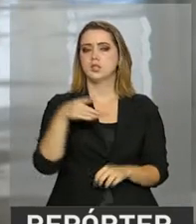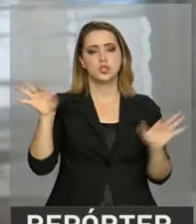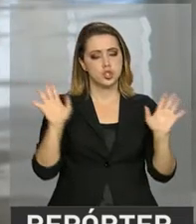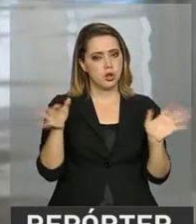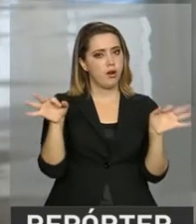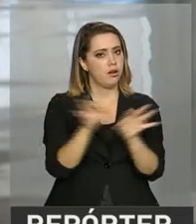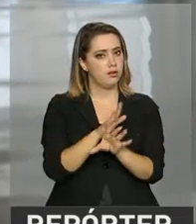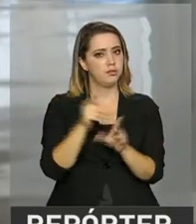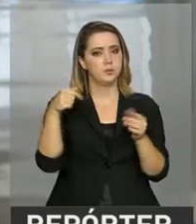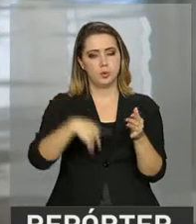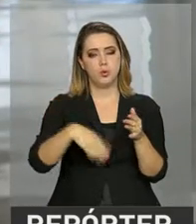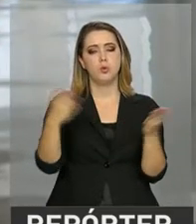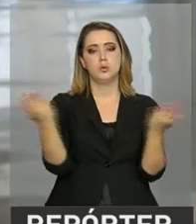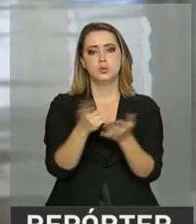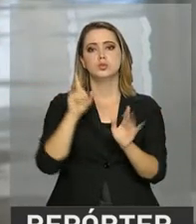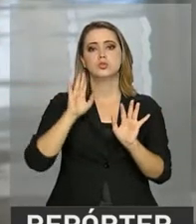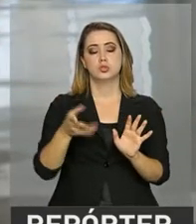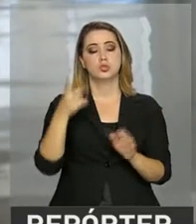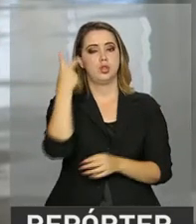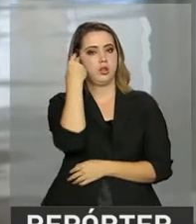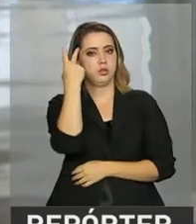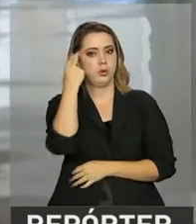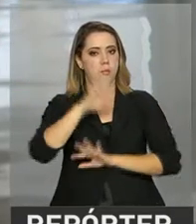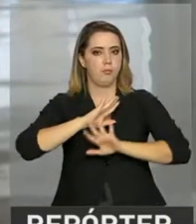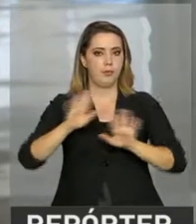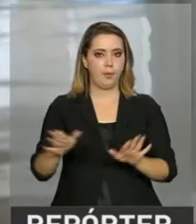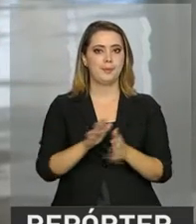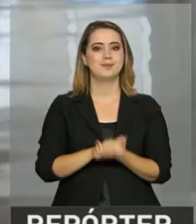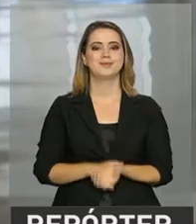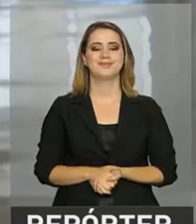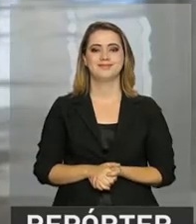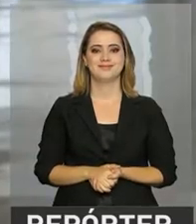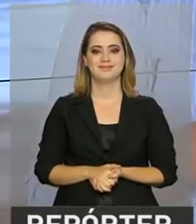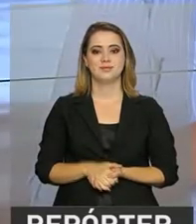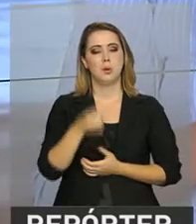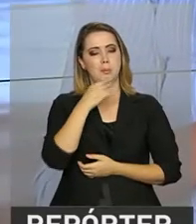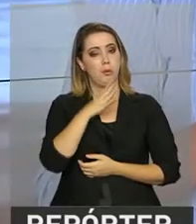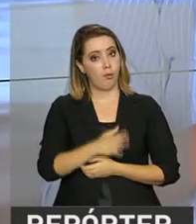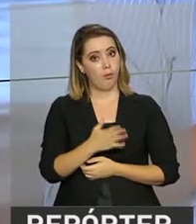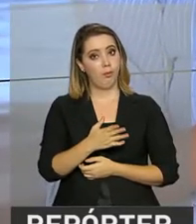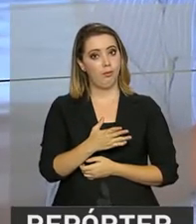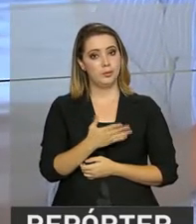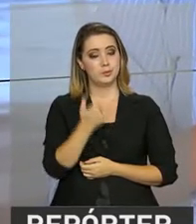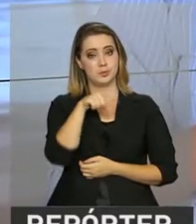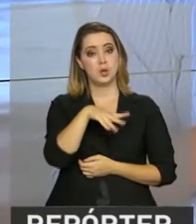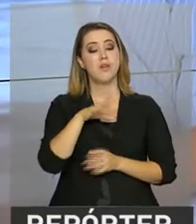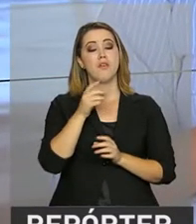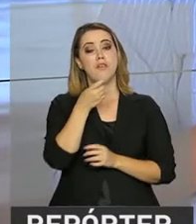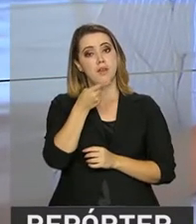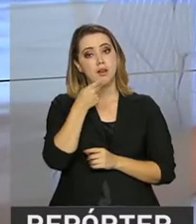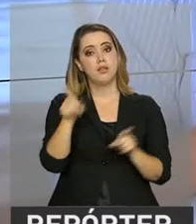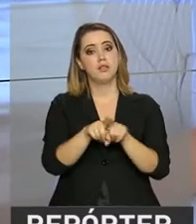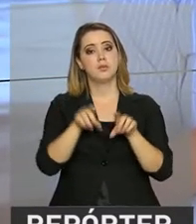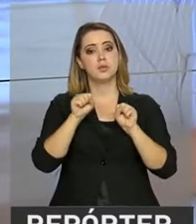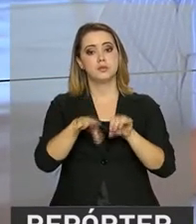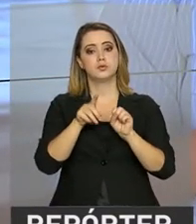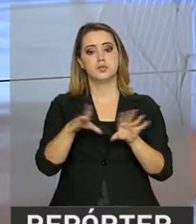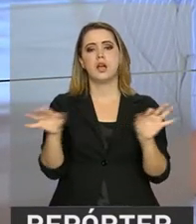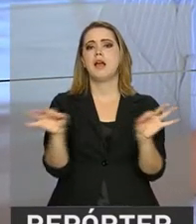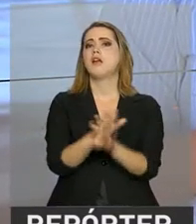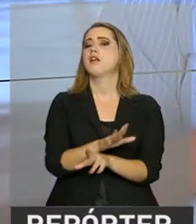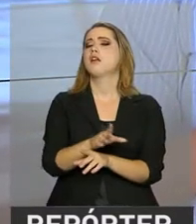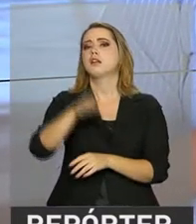fim do dia de hoje o sistema volte à normalidade roberto há muito bom dona e ainda sobre educação muita gente termina a faculdade